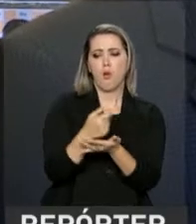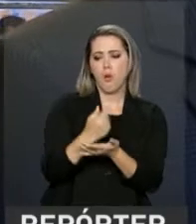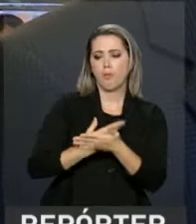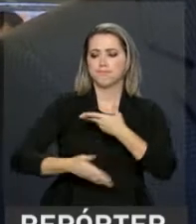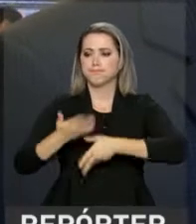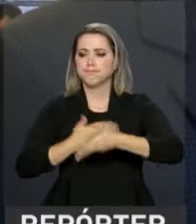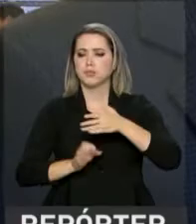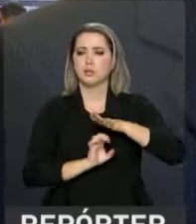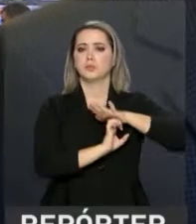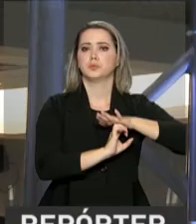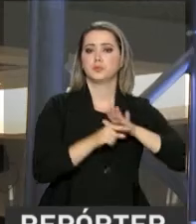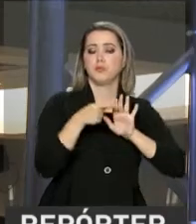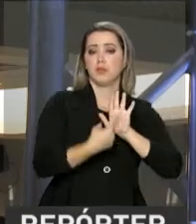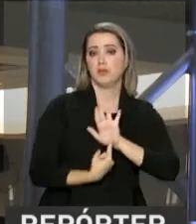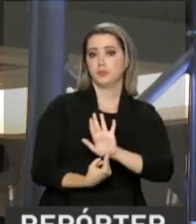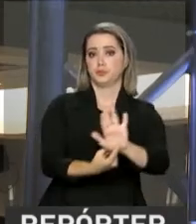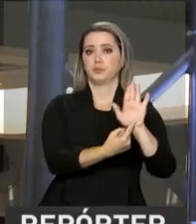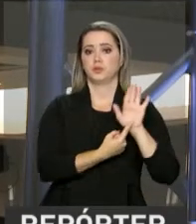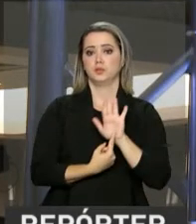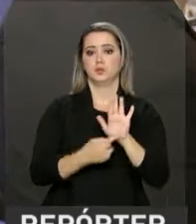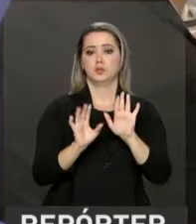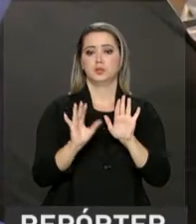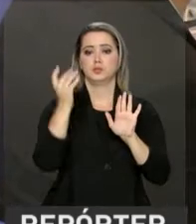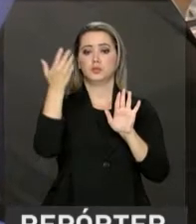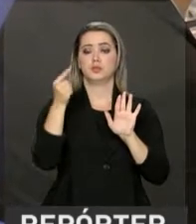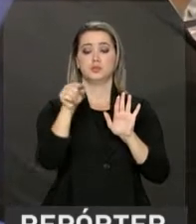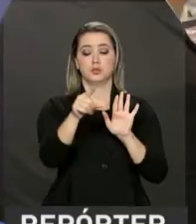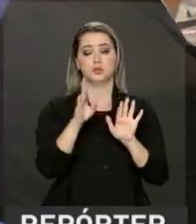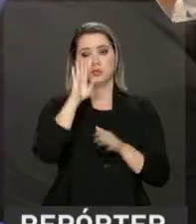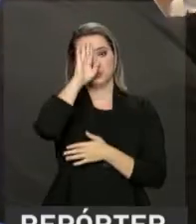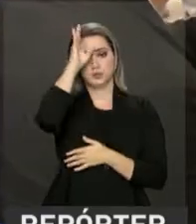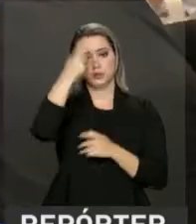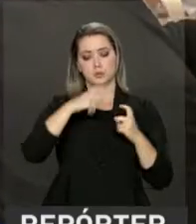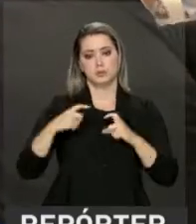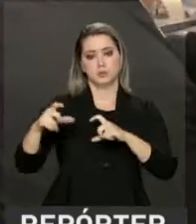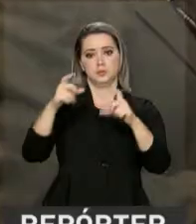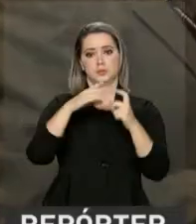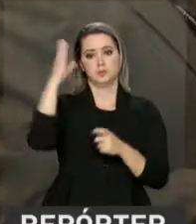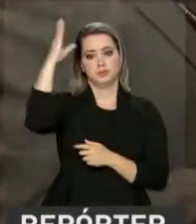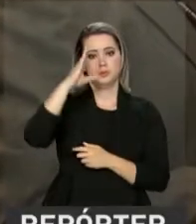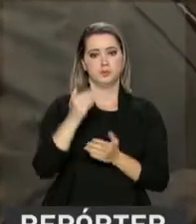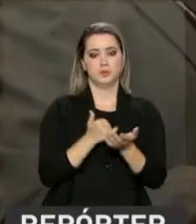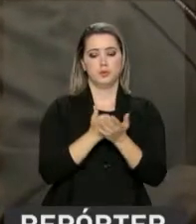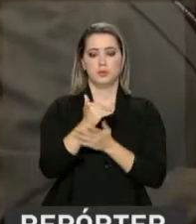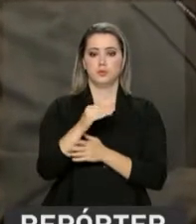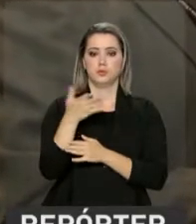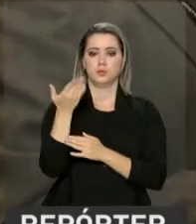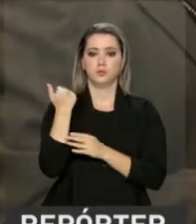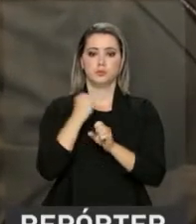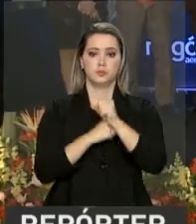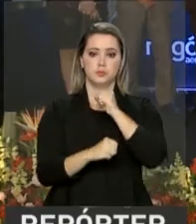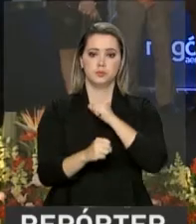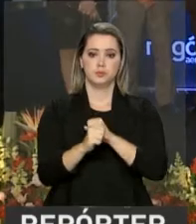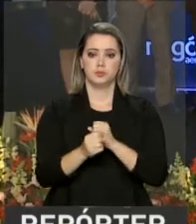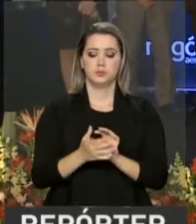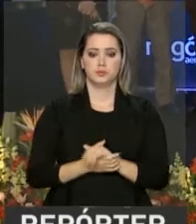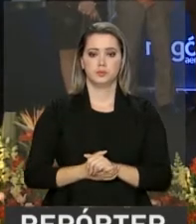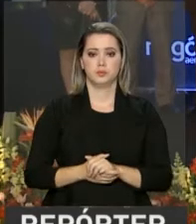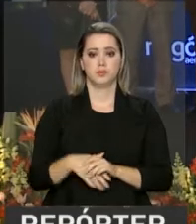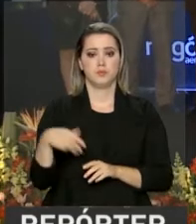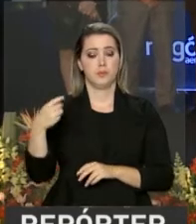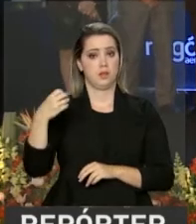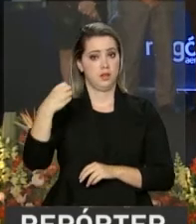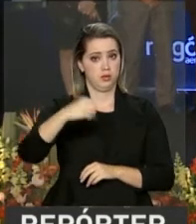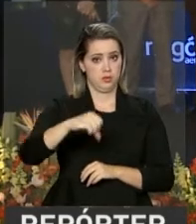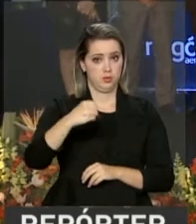empresários a infraero tem realizado eventos nos principais aeroportos brasileiros desde o final do ano passado a nona